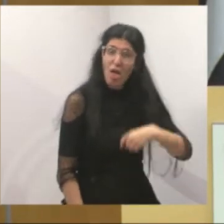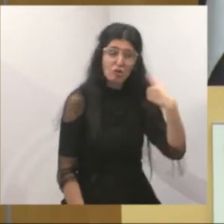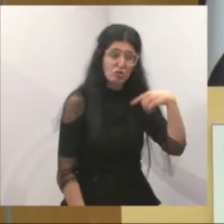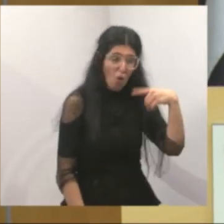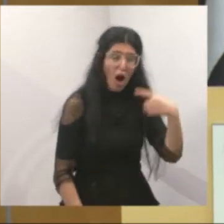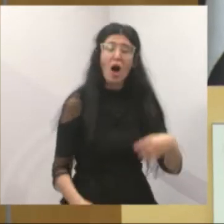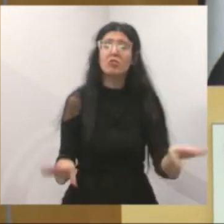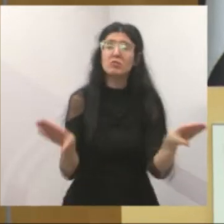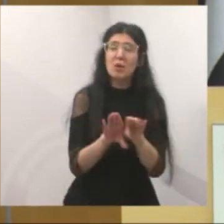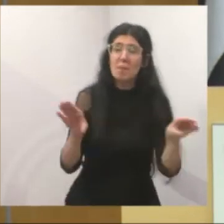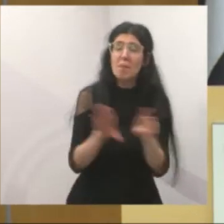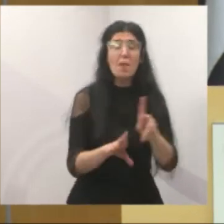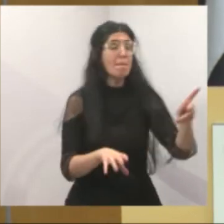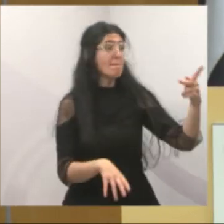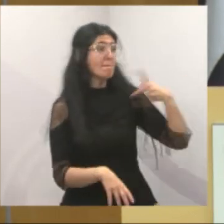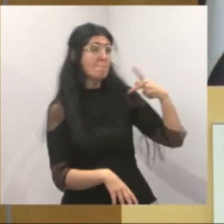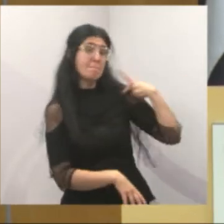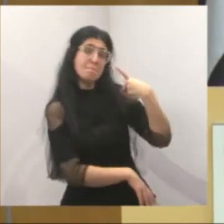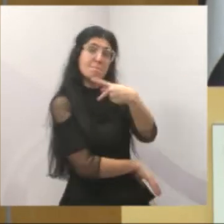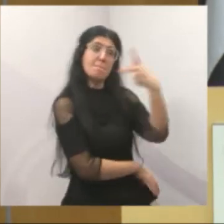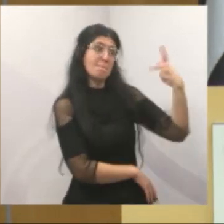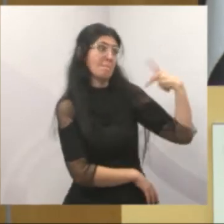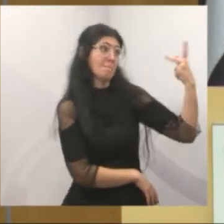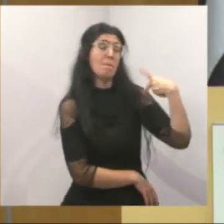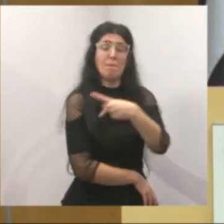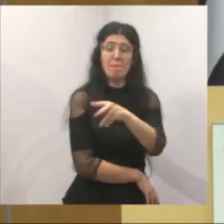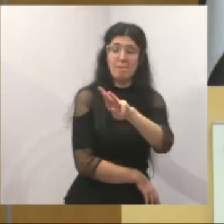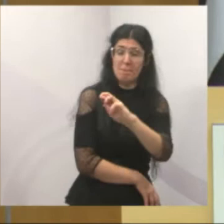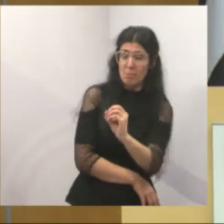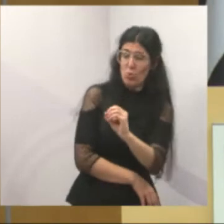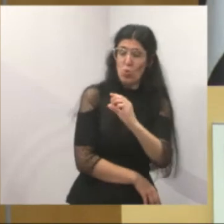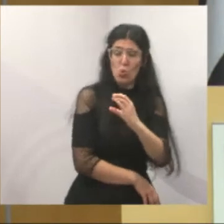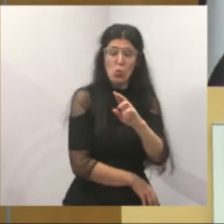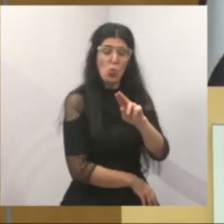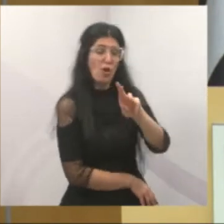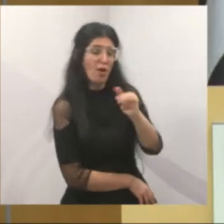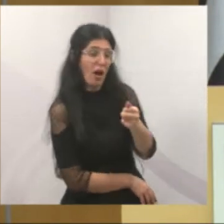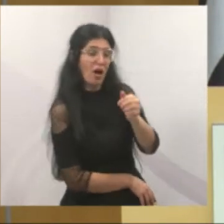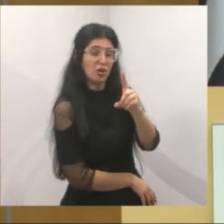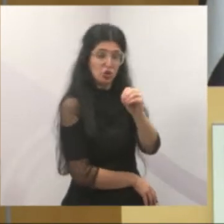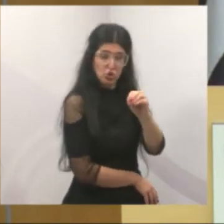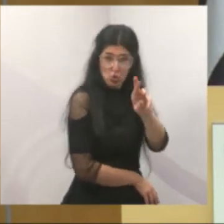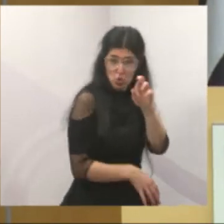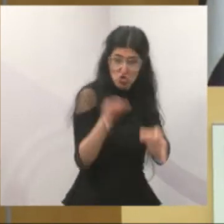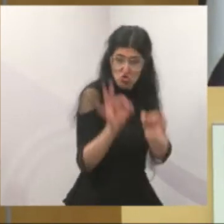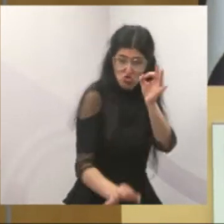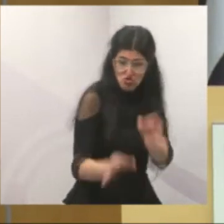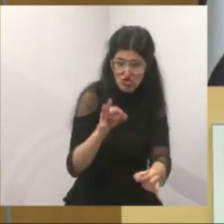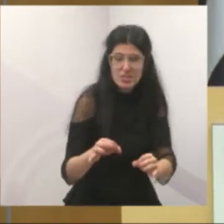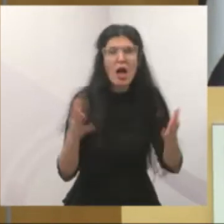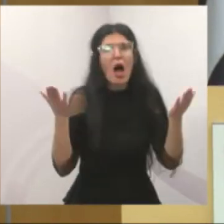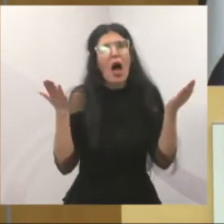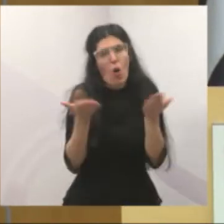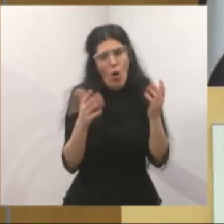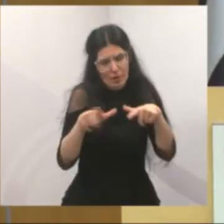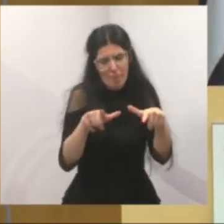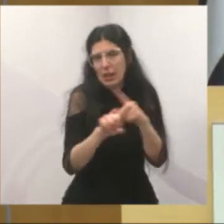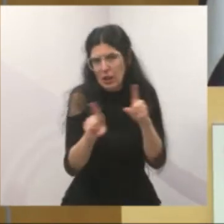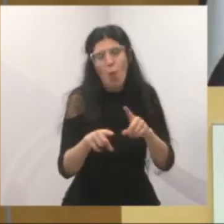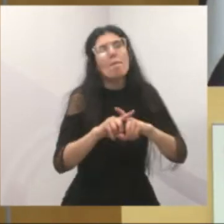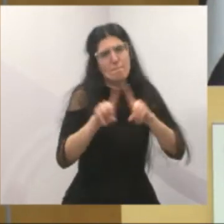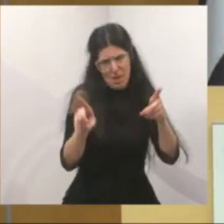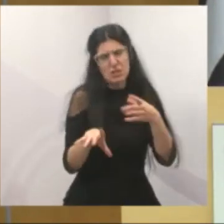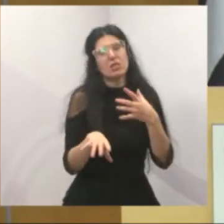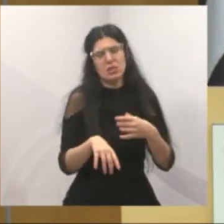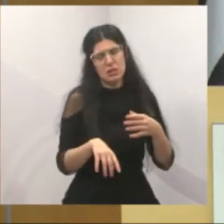procurador, é procurador, não exerce a função no momento, mas é procurador. Agora, a pergunta